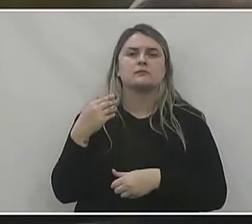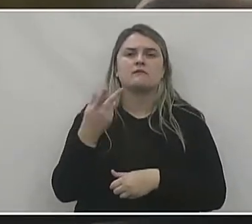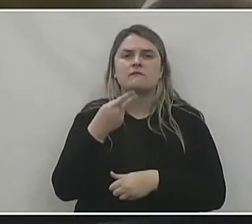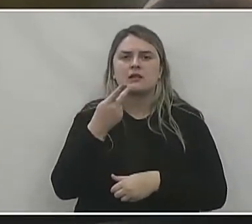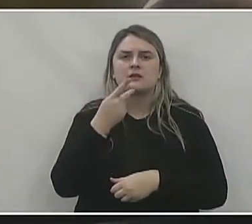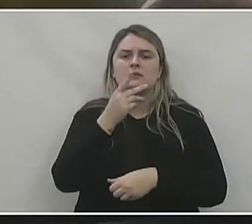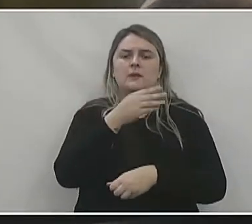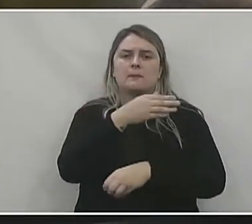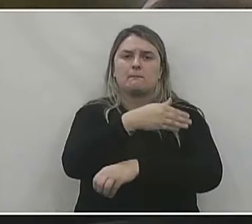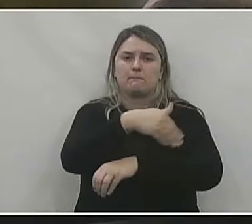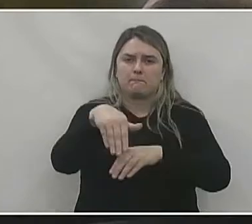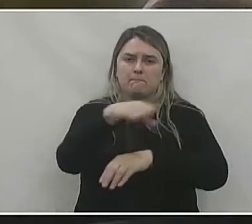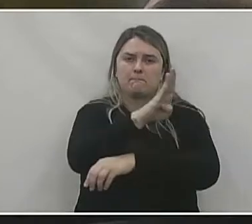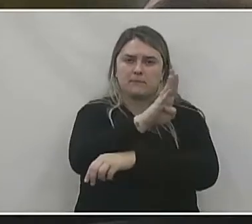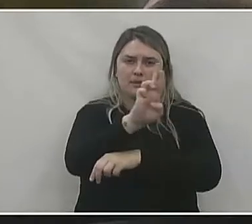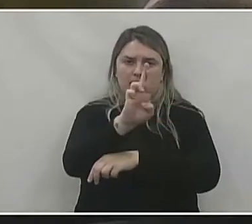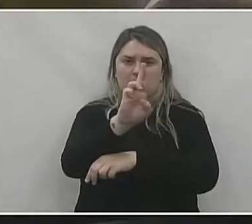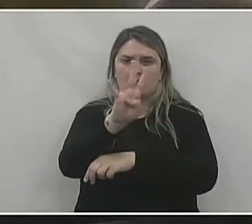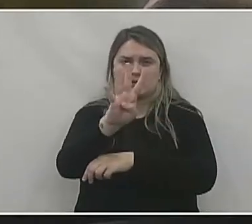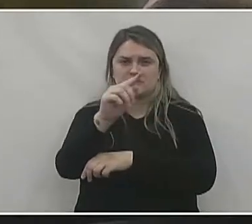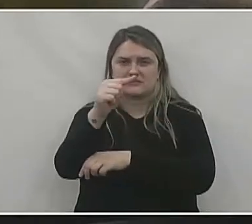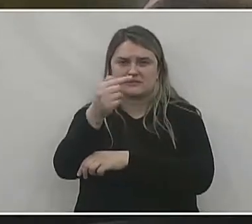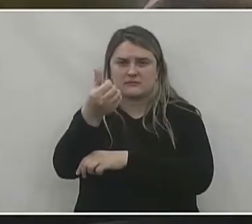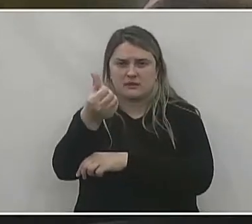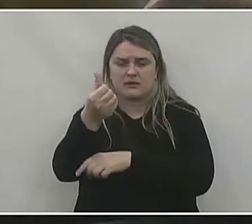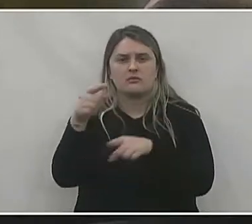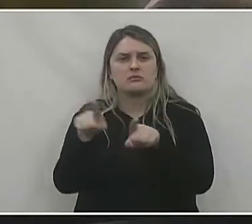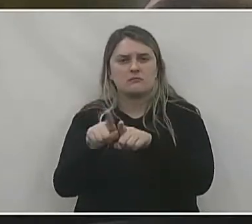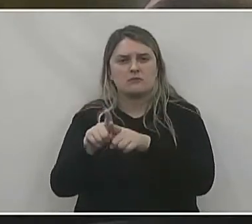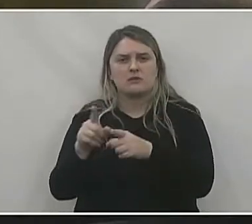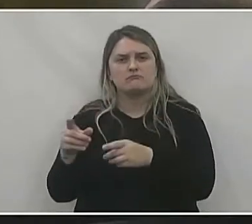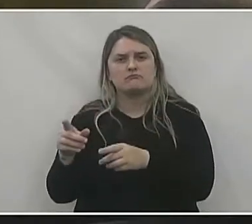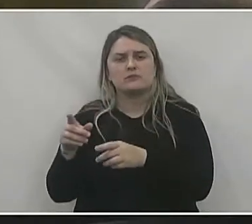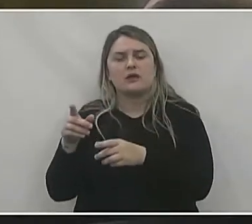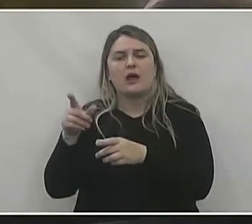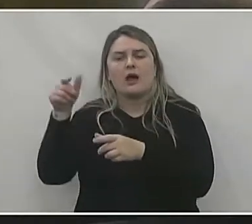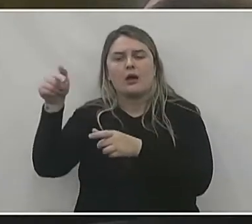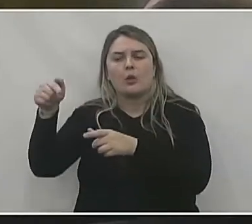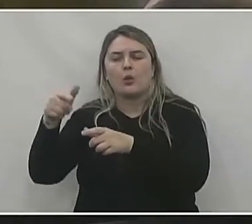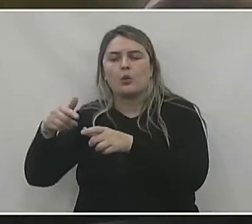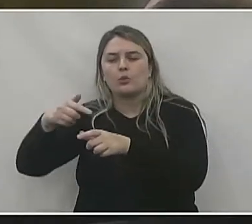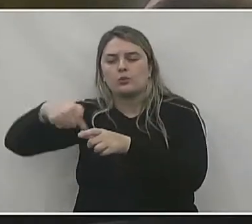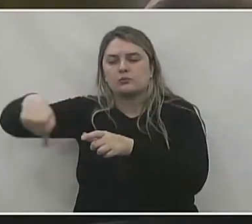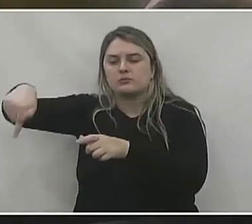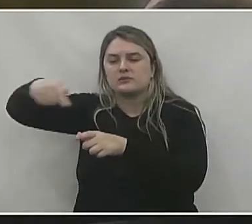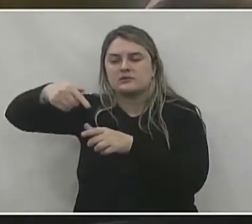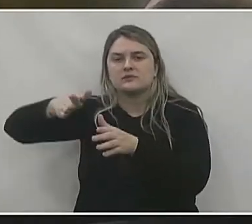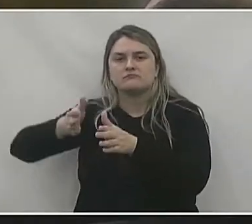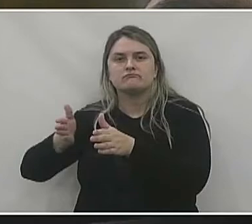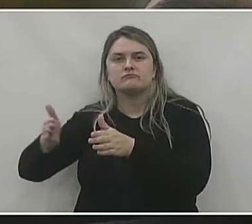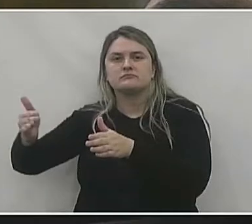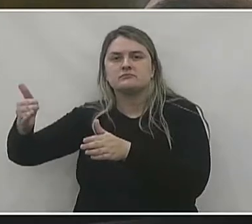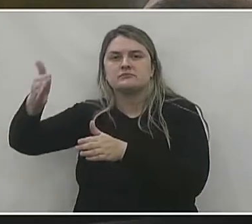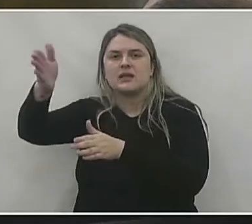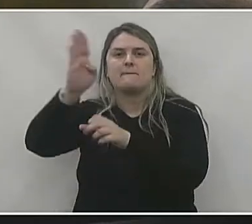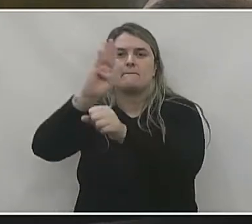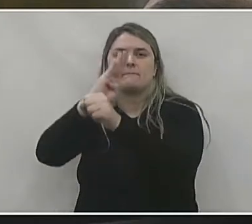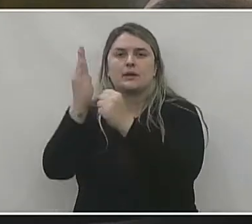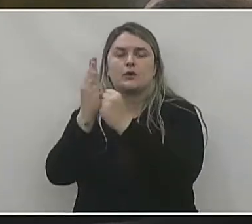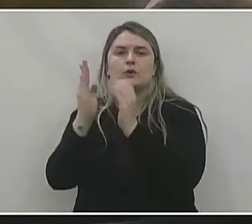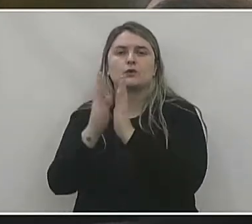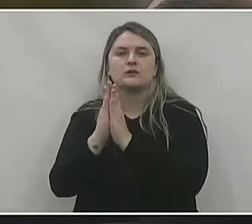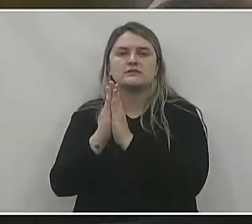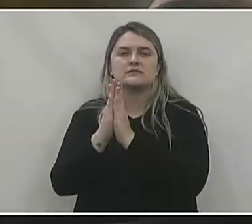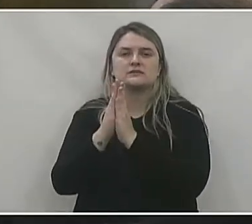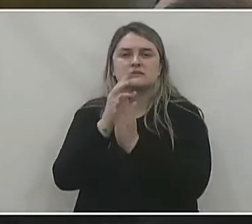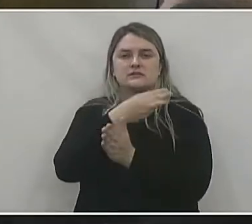comentado sobre a BR-476, onde foi pedido para incluir a questão do trevo de acesso do bairro Nossa Senhora das Graças, onde está saindo